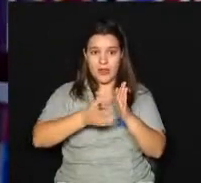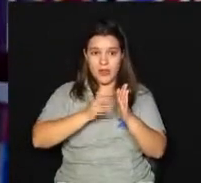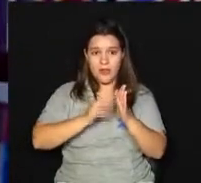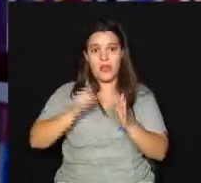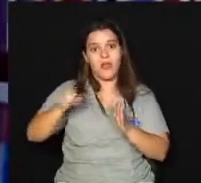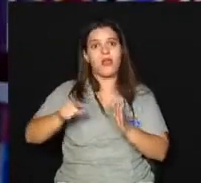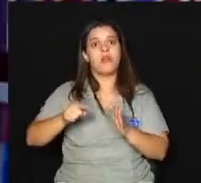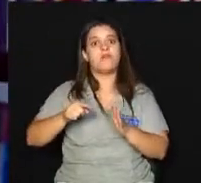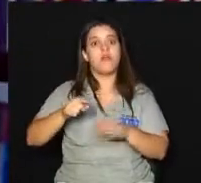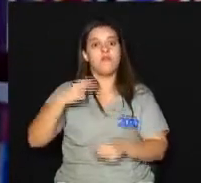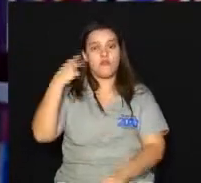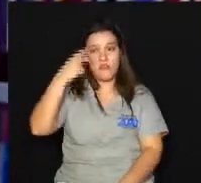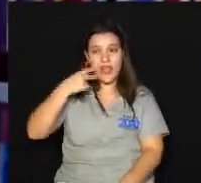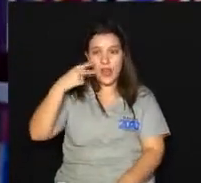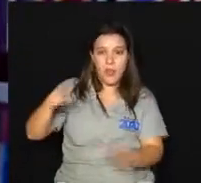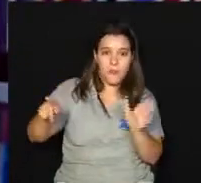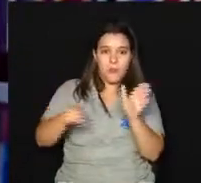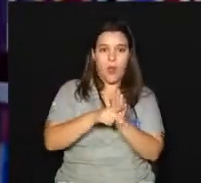os vereadores do partido.